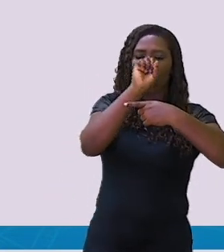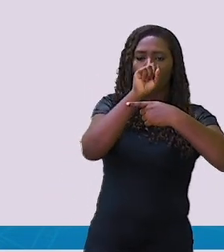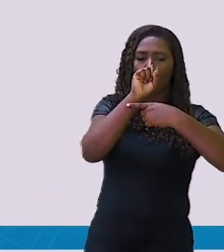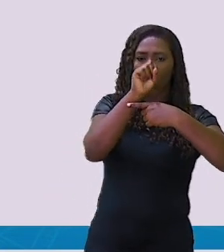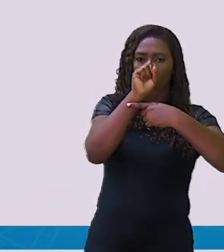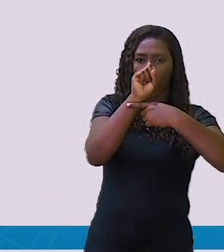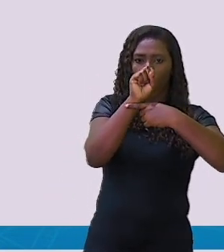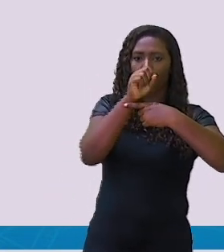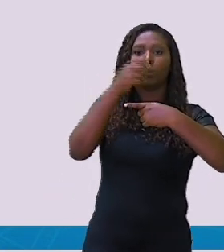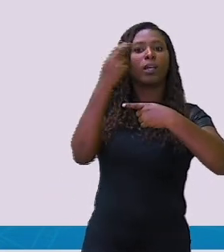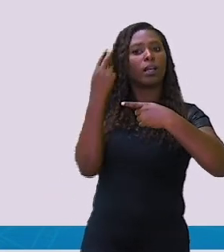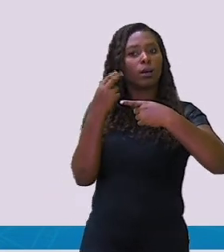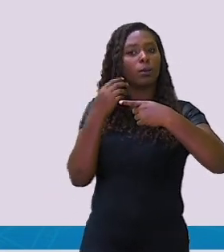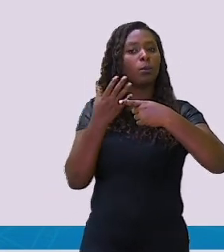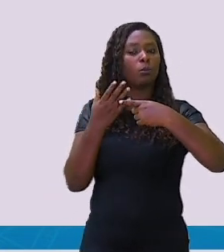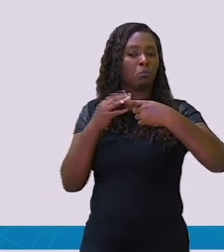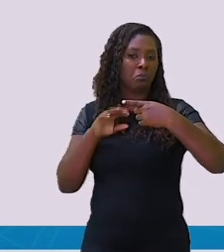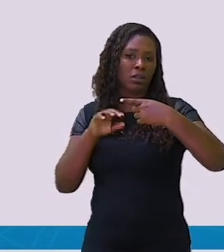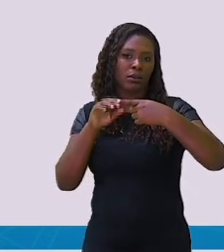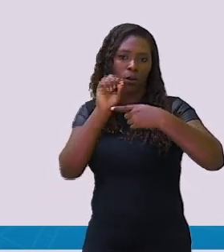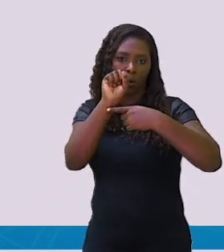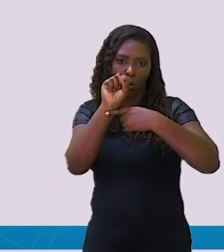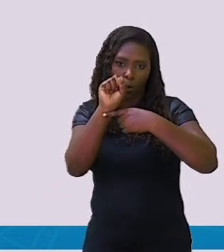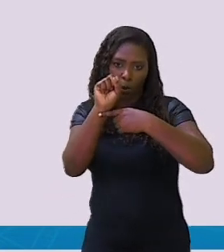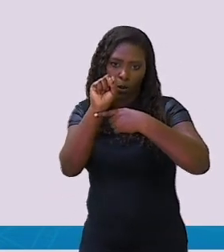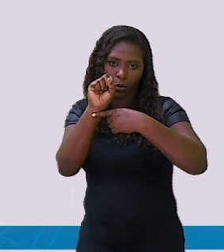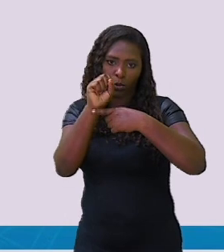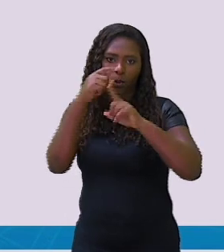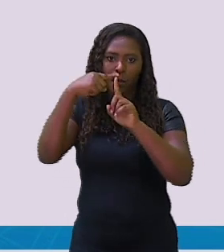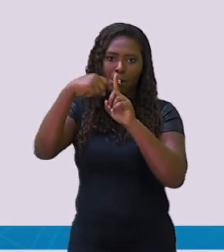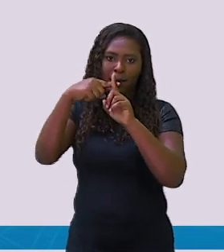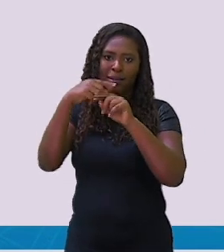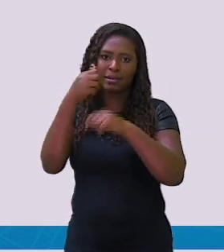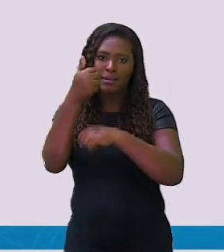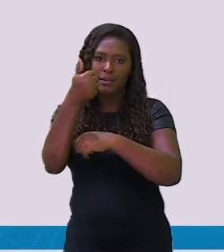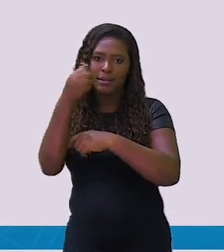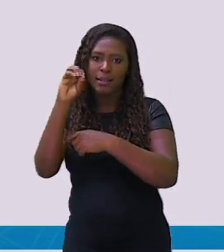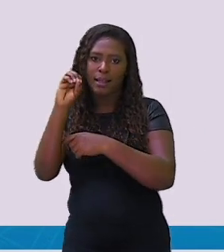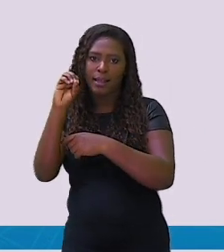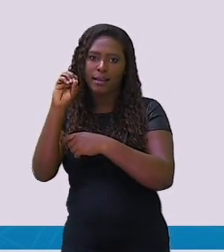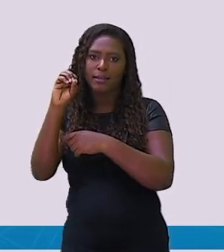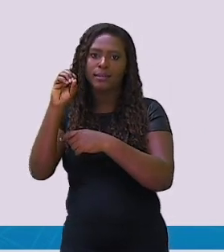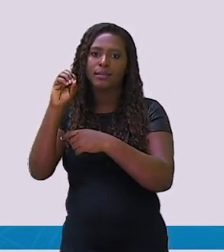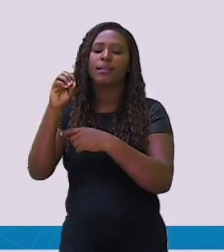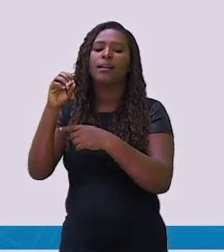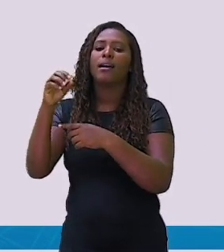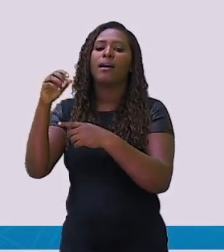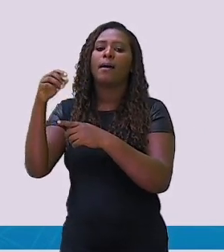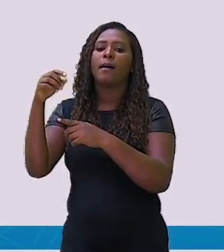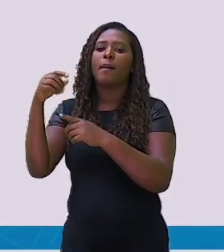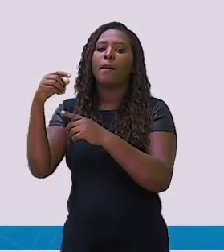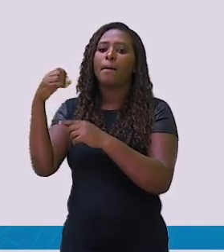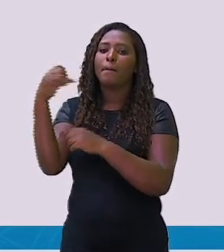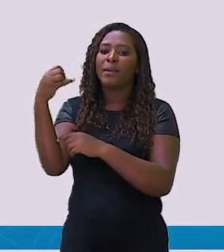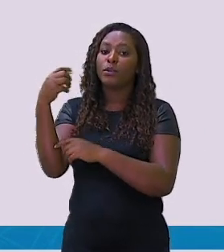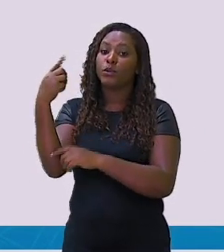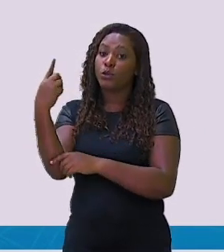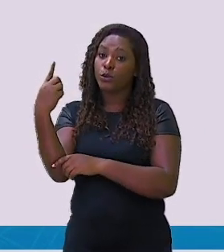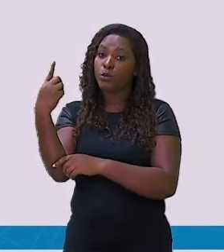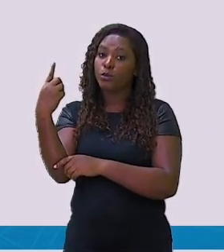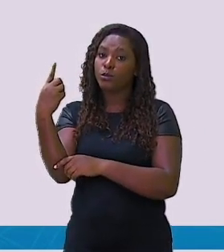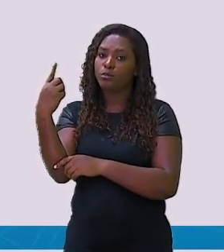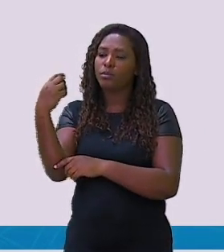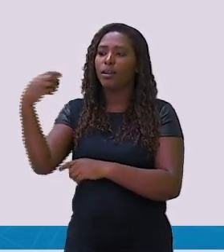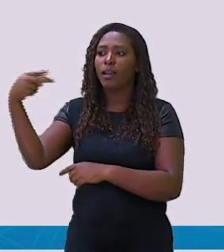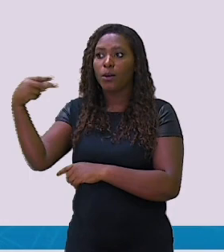vou repetir o denominador e oito mais 10 18 18 - 1